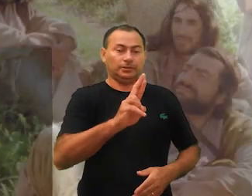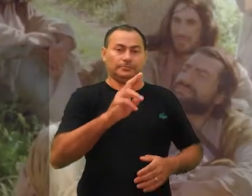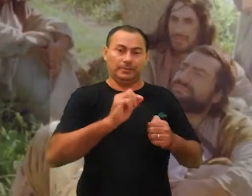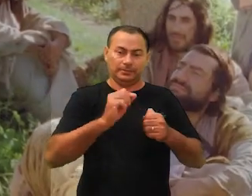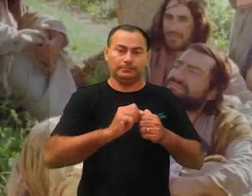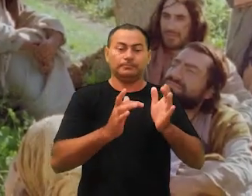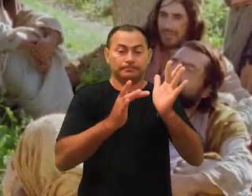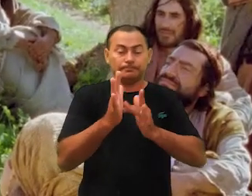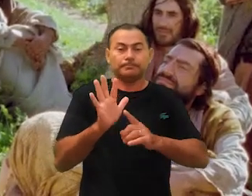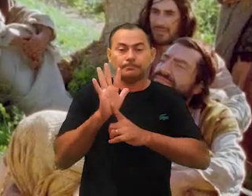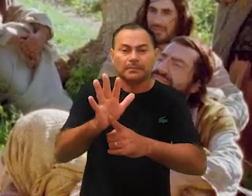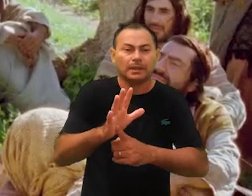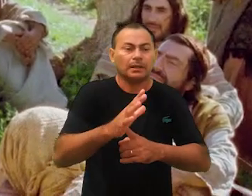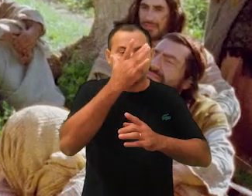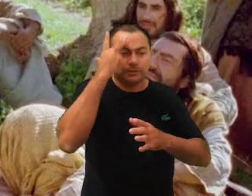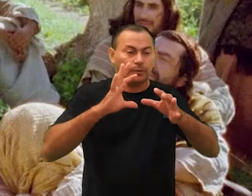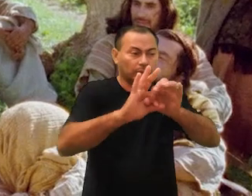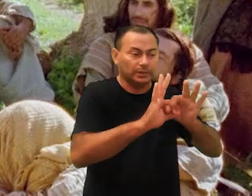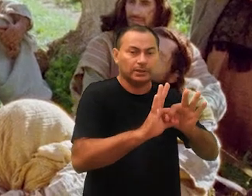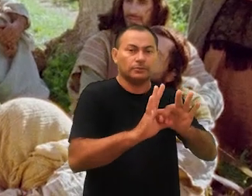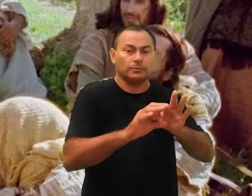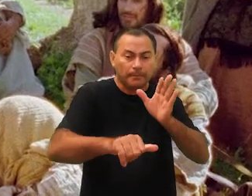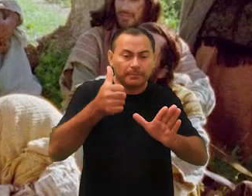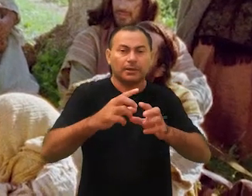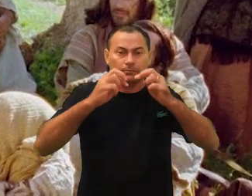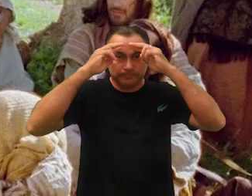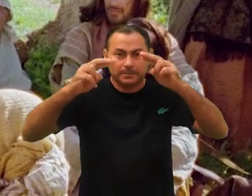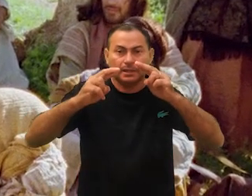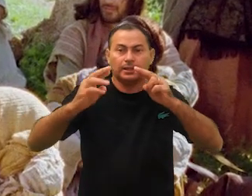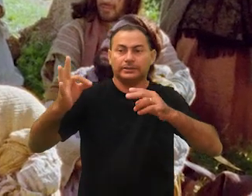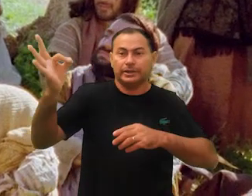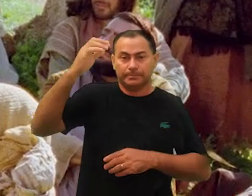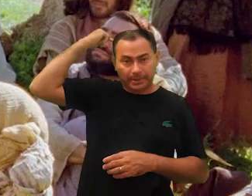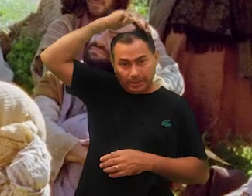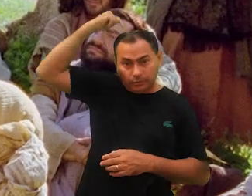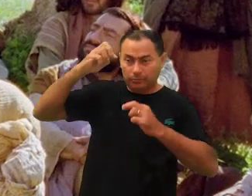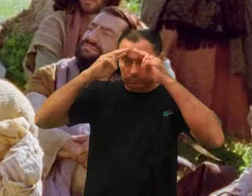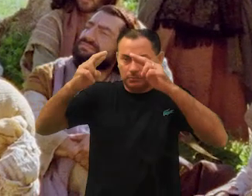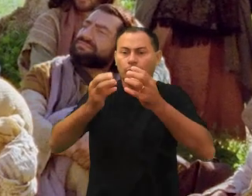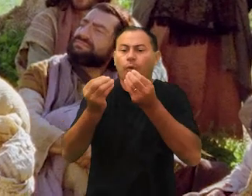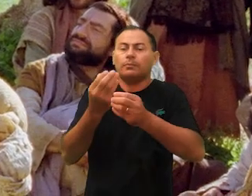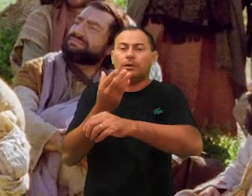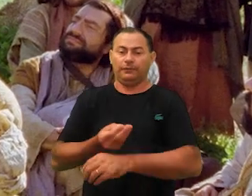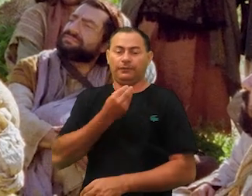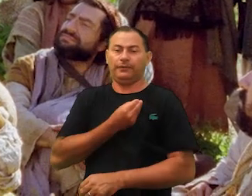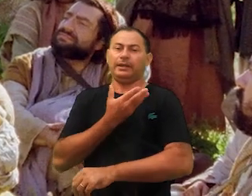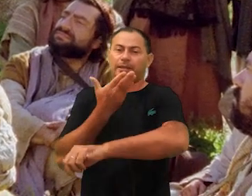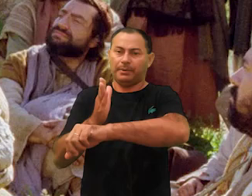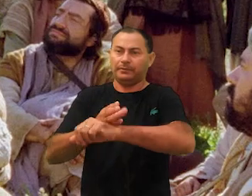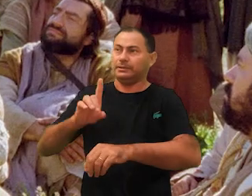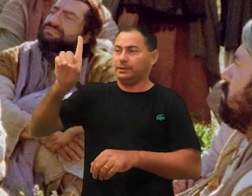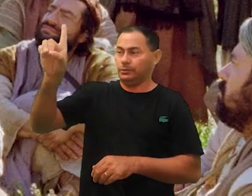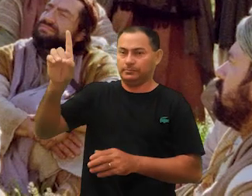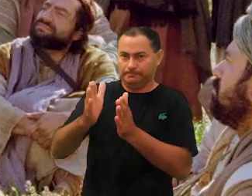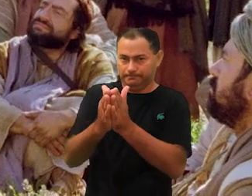faziam. Jesus estava mostrando àqueles reunidos com ele no primeiro retiro espiritual como aplicar a